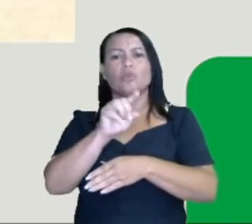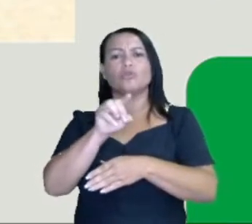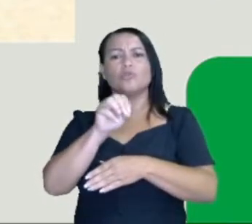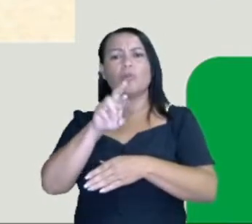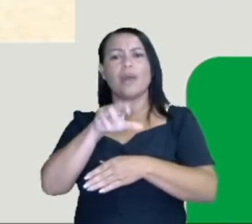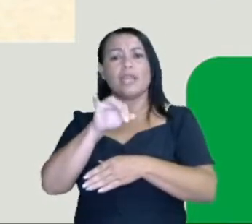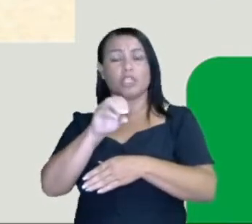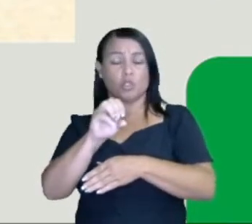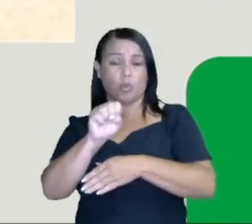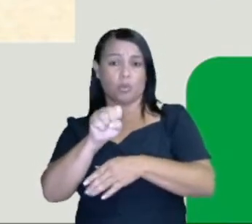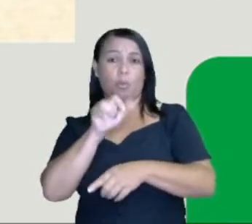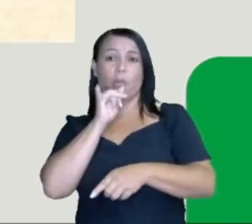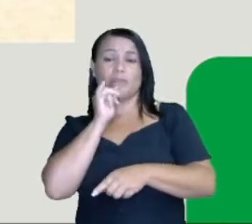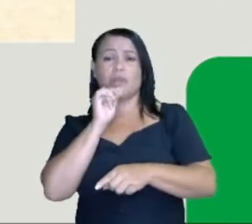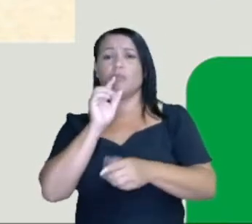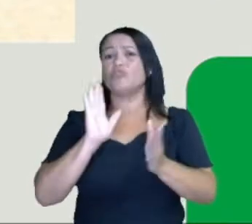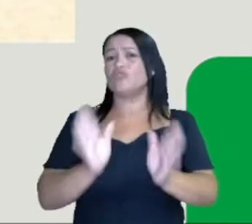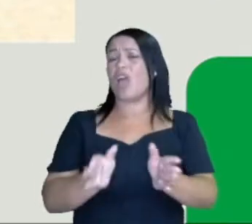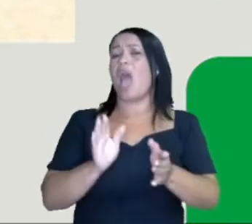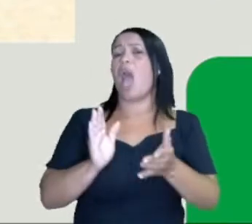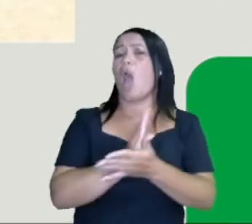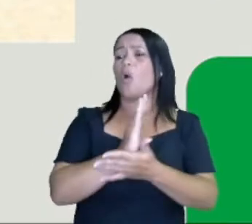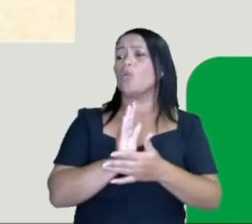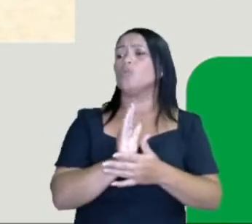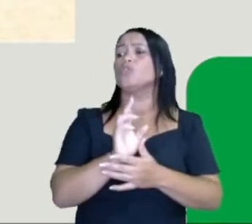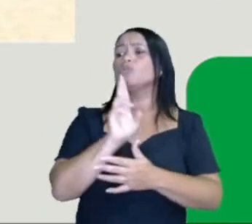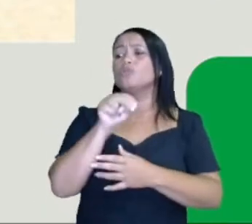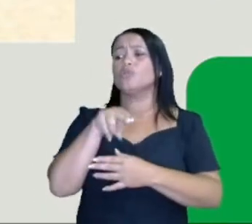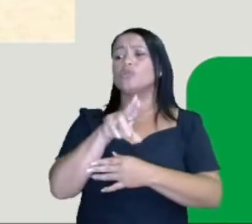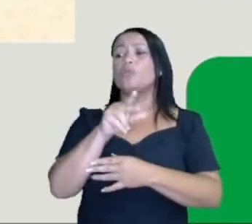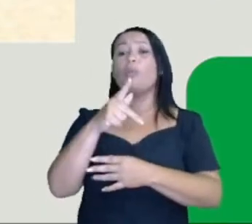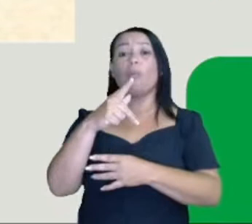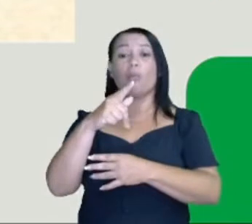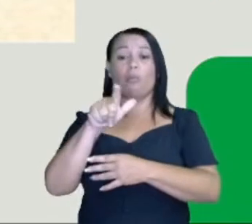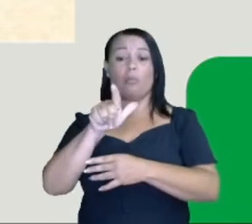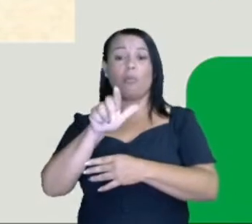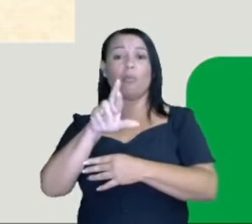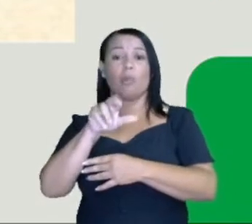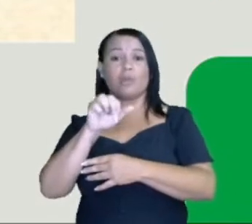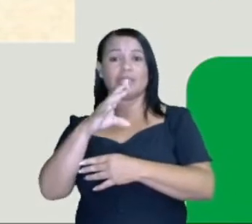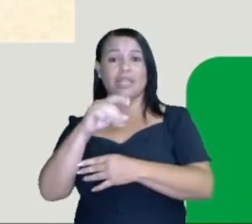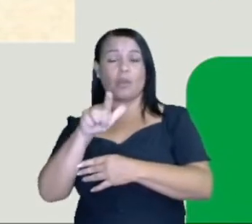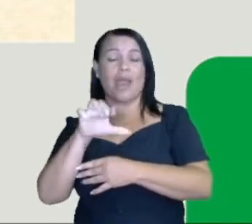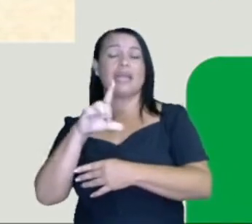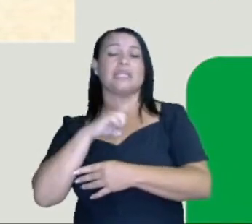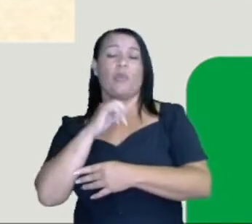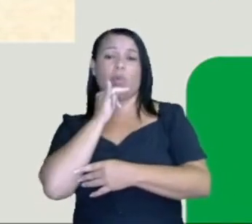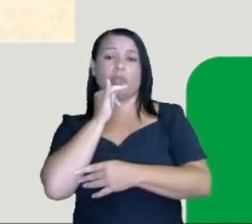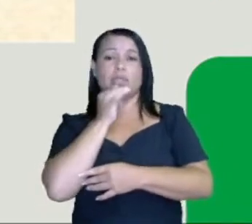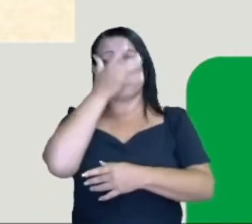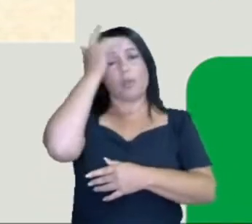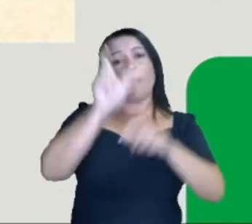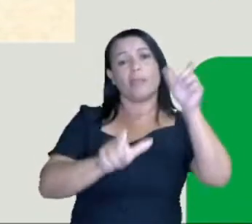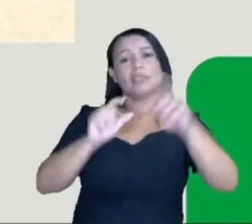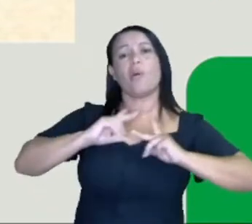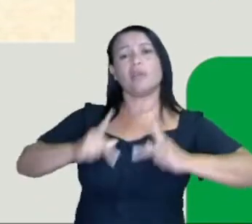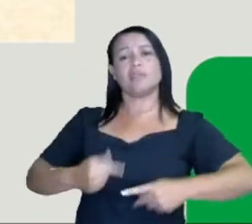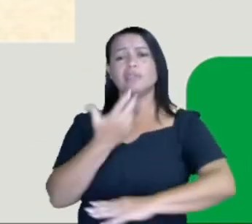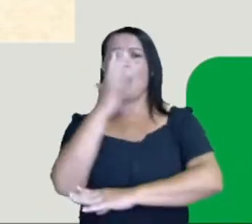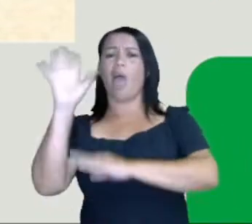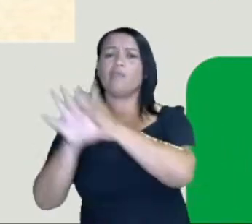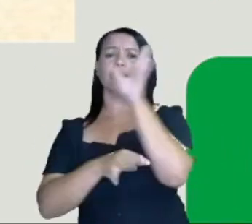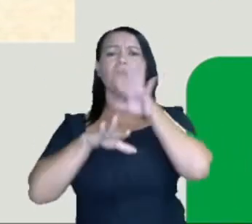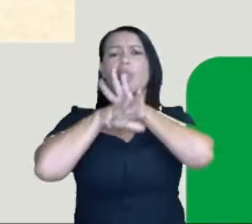pluricelulares são seres formados por muitas células. Um exemplo, seres humanos, árvores, animais,